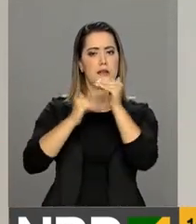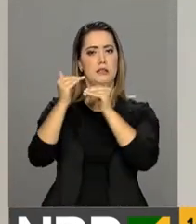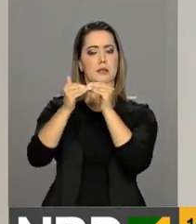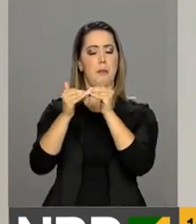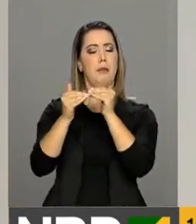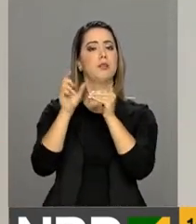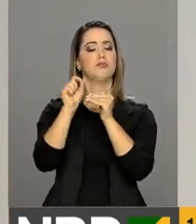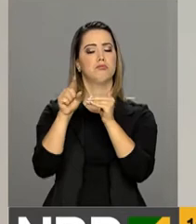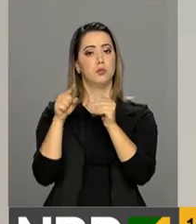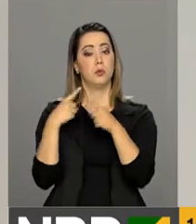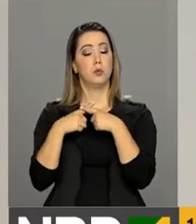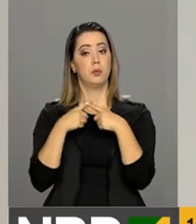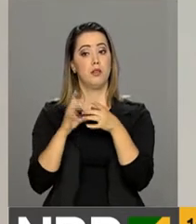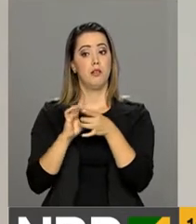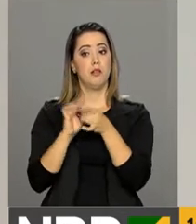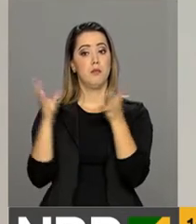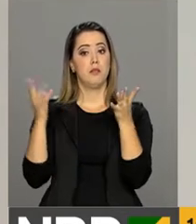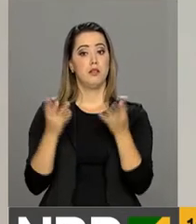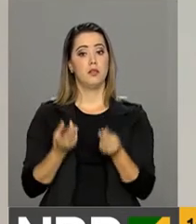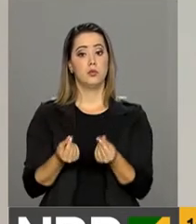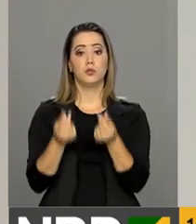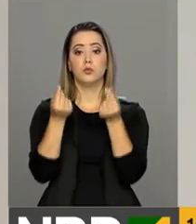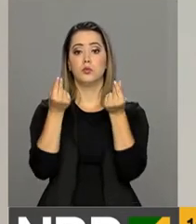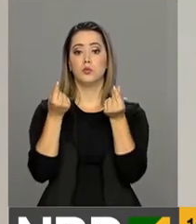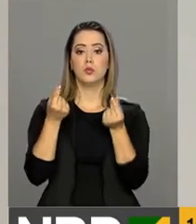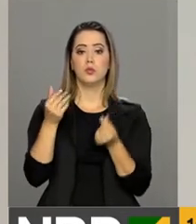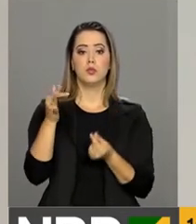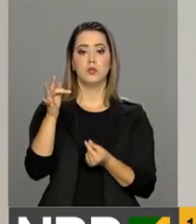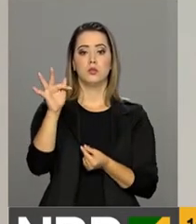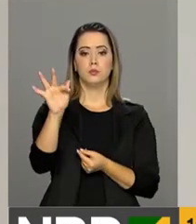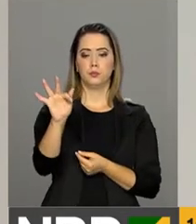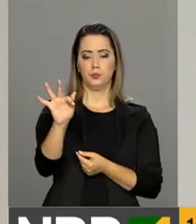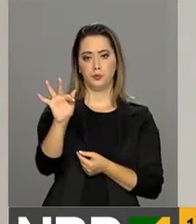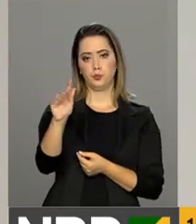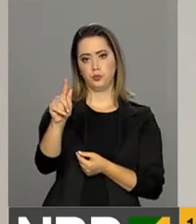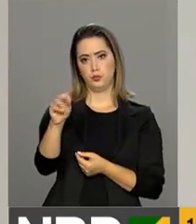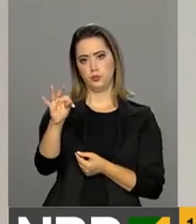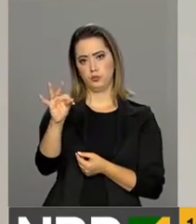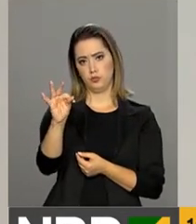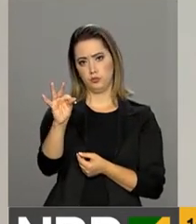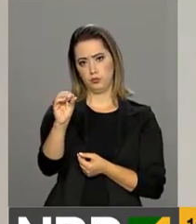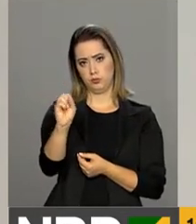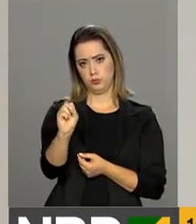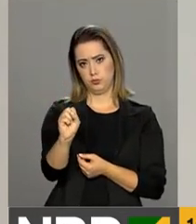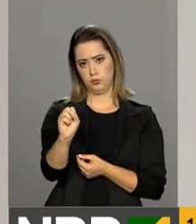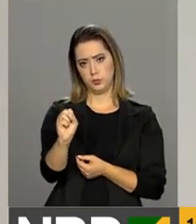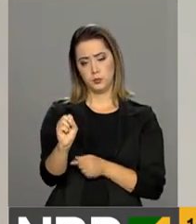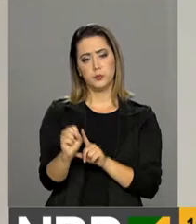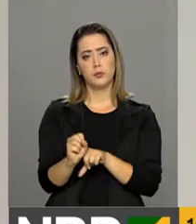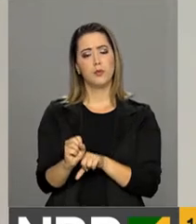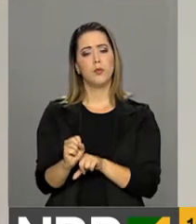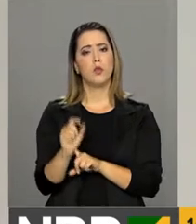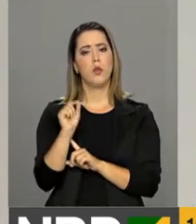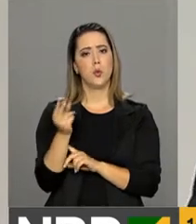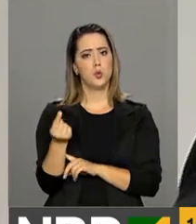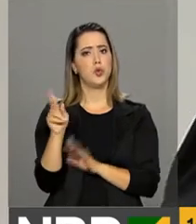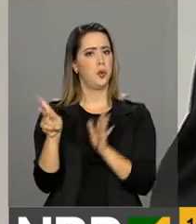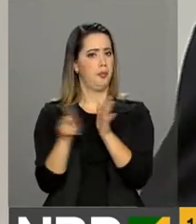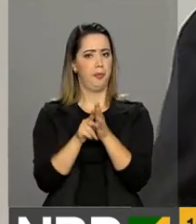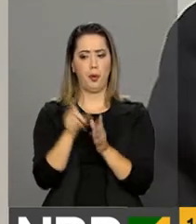fruto da liberação das chamadas contas inativas do fundo de garantia por tempo de serviço